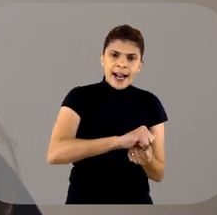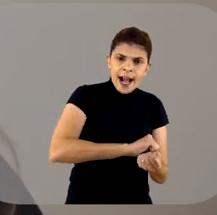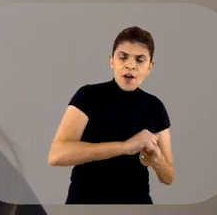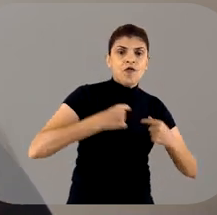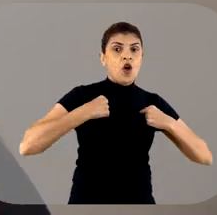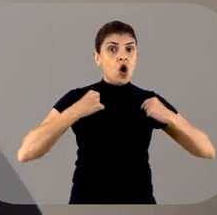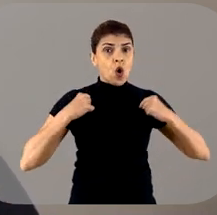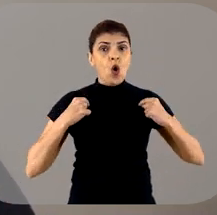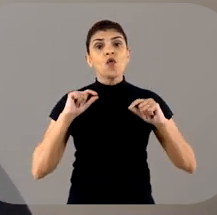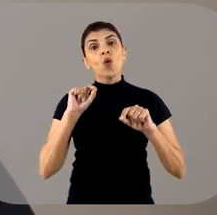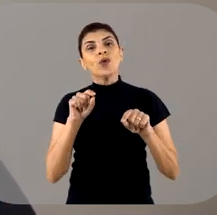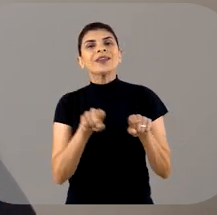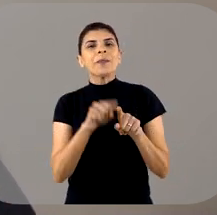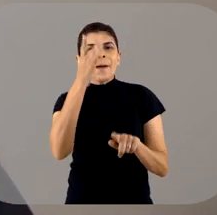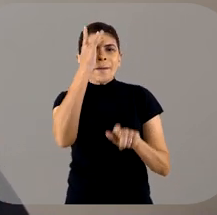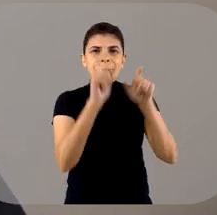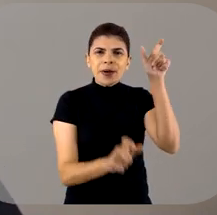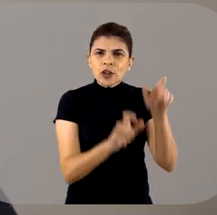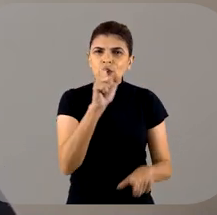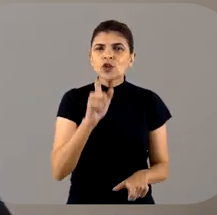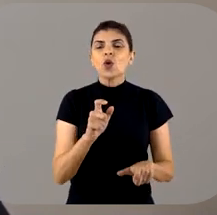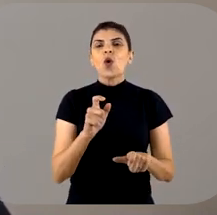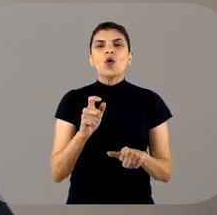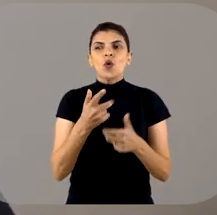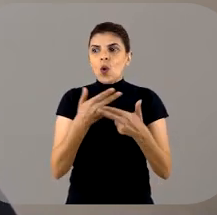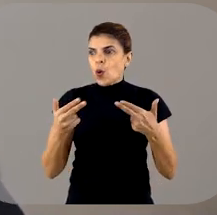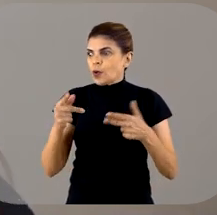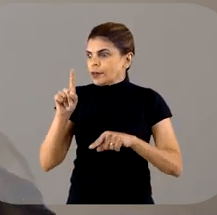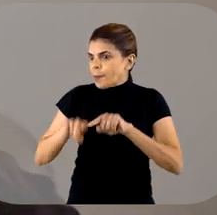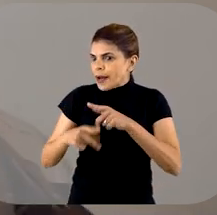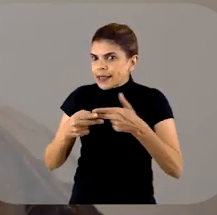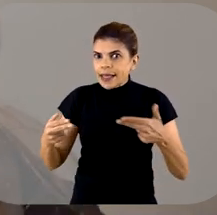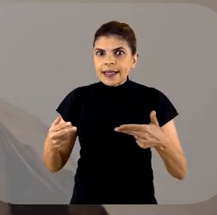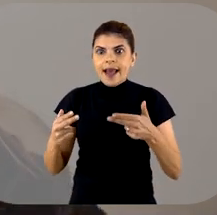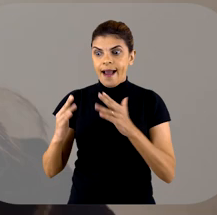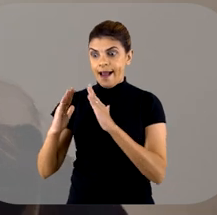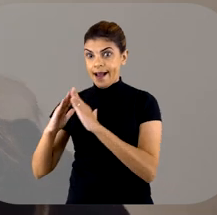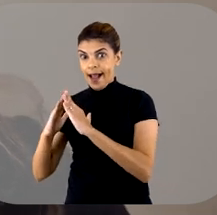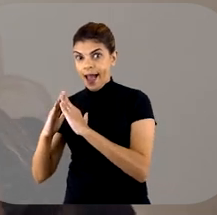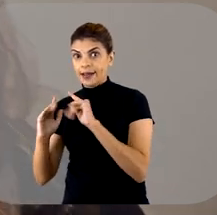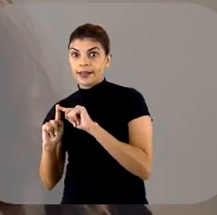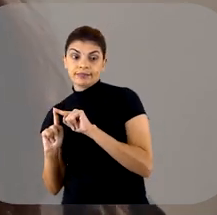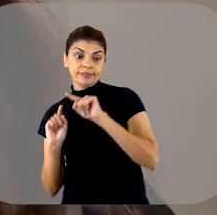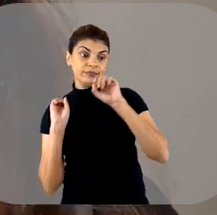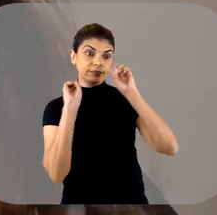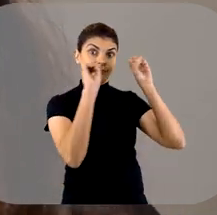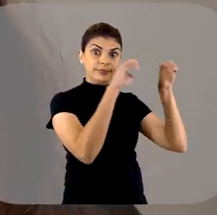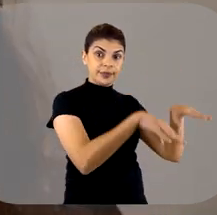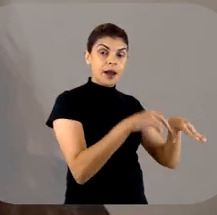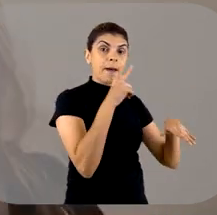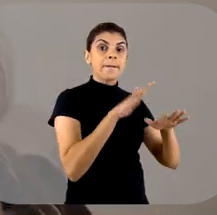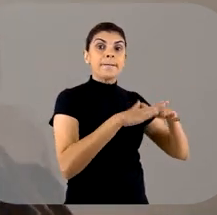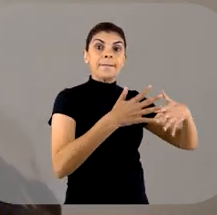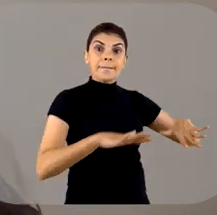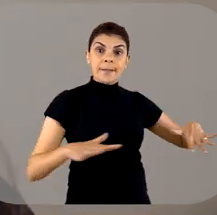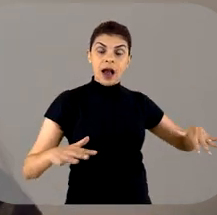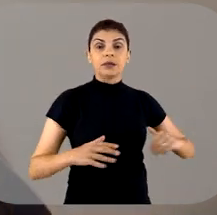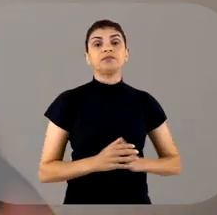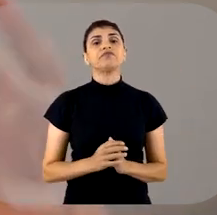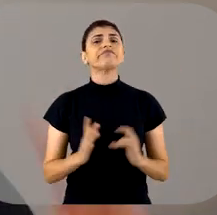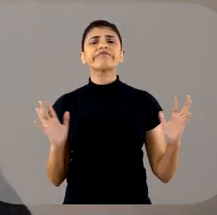também eram aqueles que carregavam os dejetos das casas para atirar no mar.